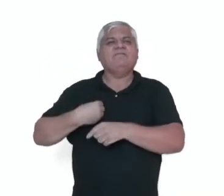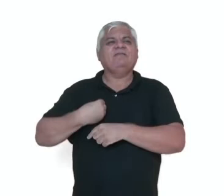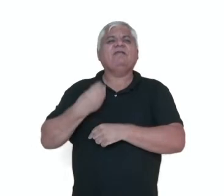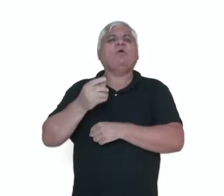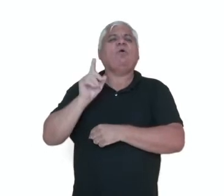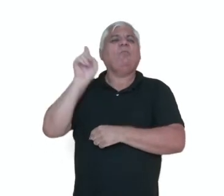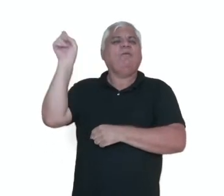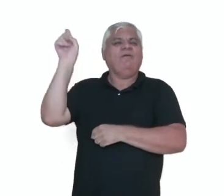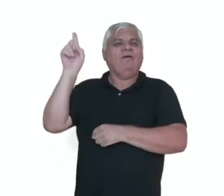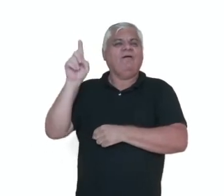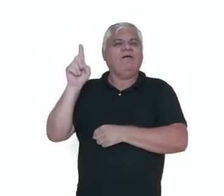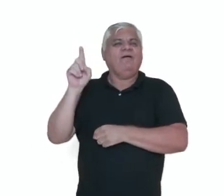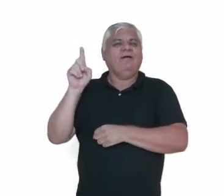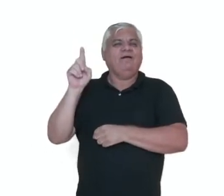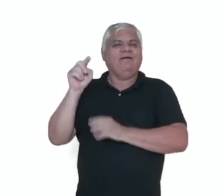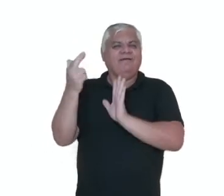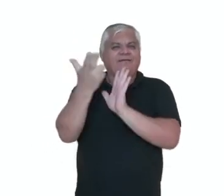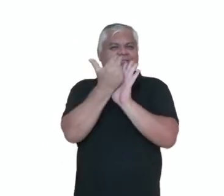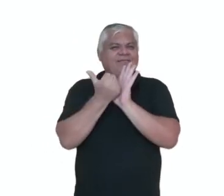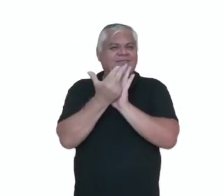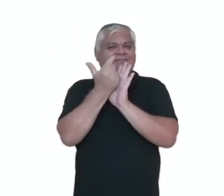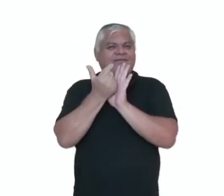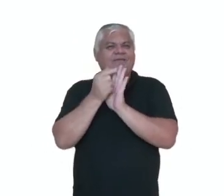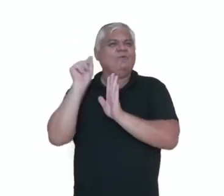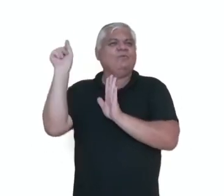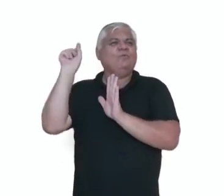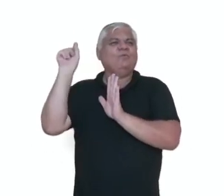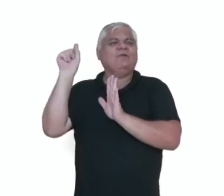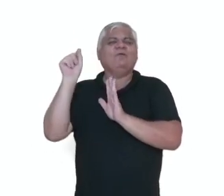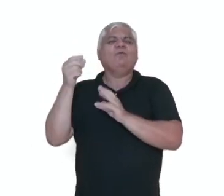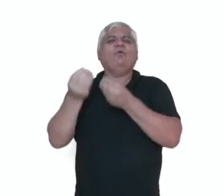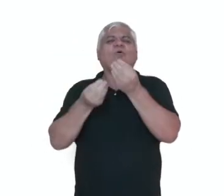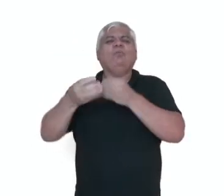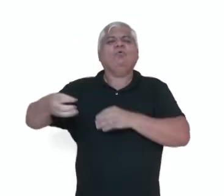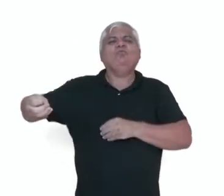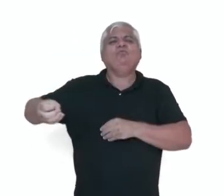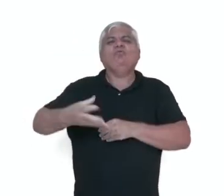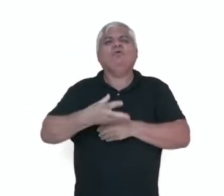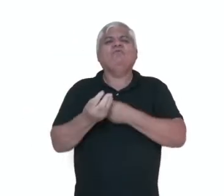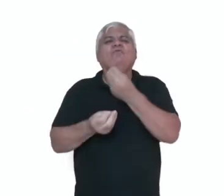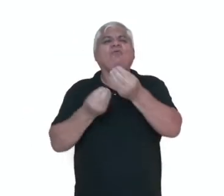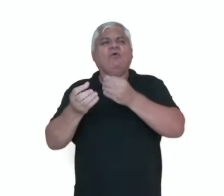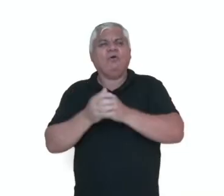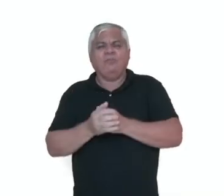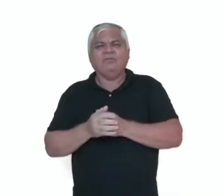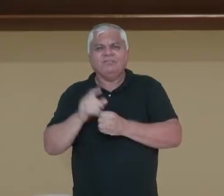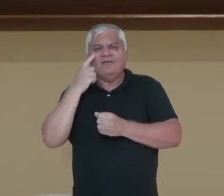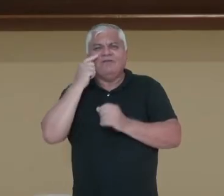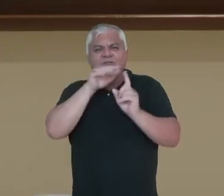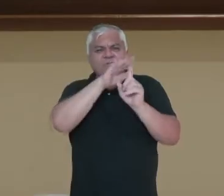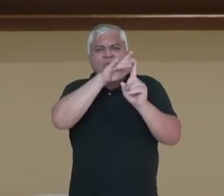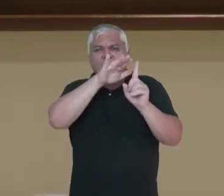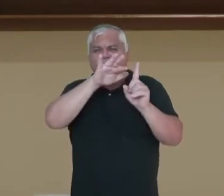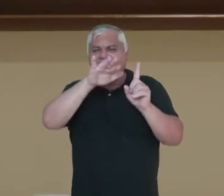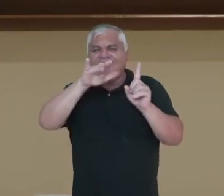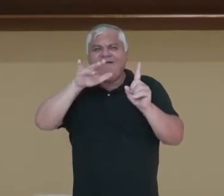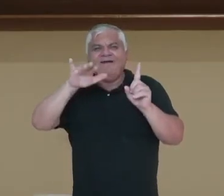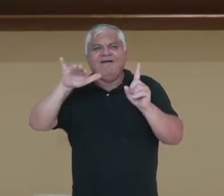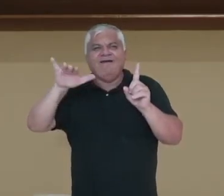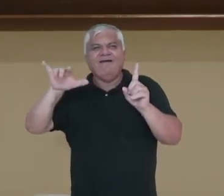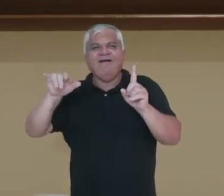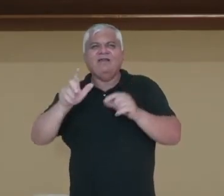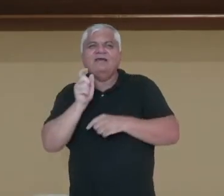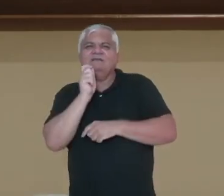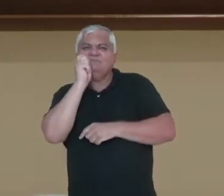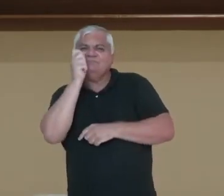abaixo e escreva qual que é essa novidade, né? Então aqui a gente tem, né, o tubo polínico, a gente tem os grãos de pólen, né, o megásporo funcional,